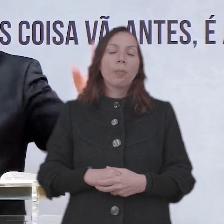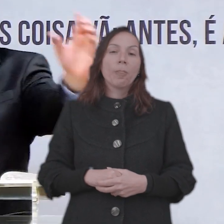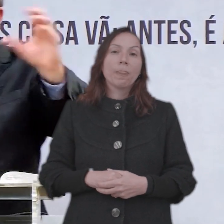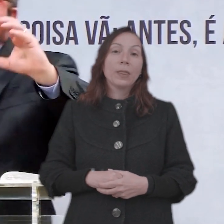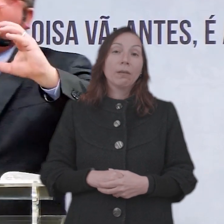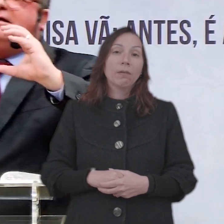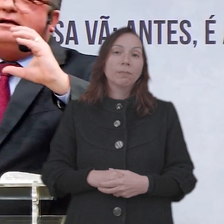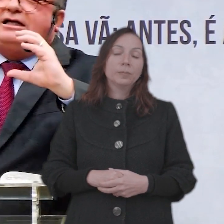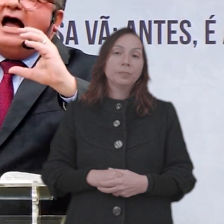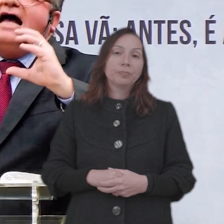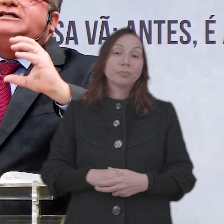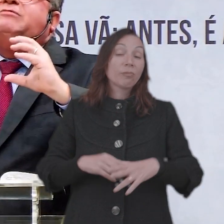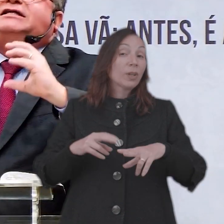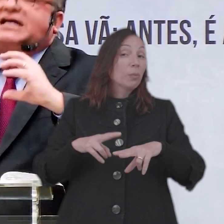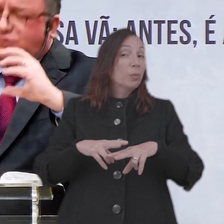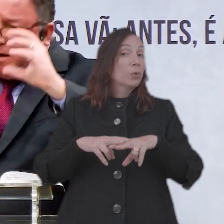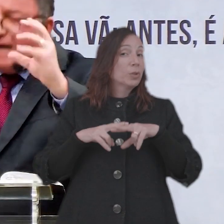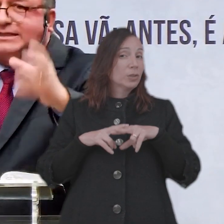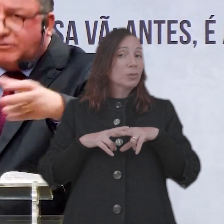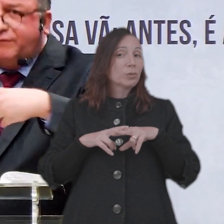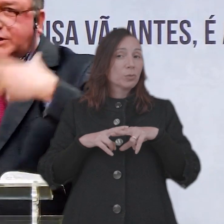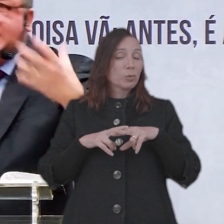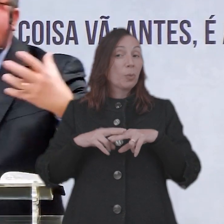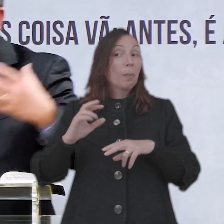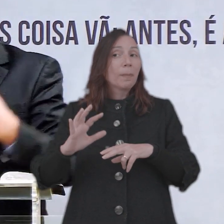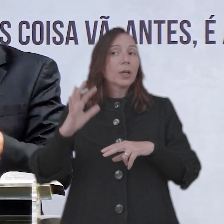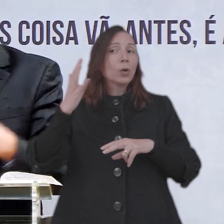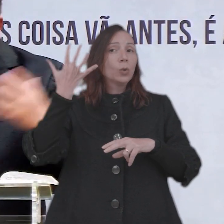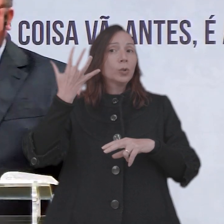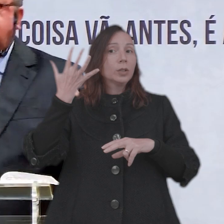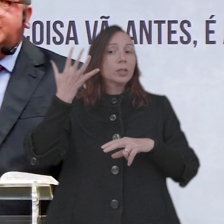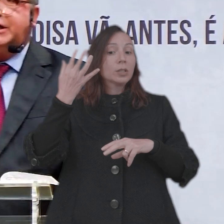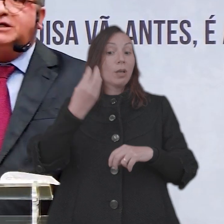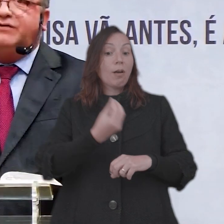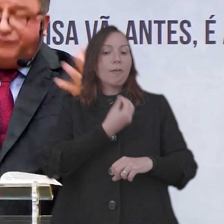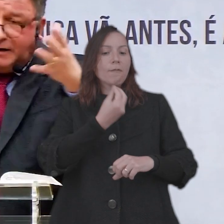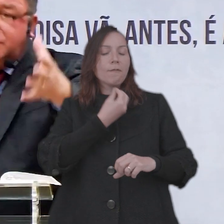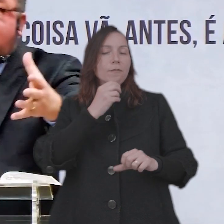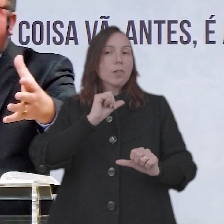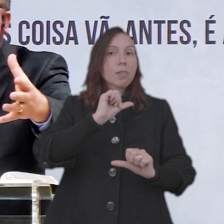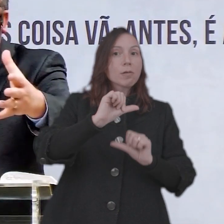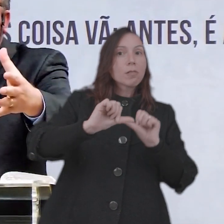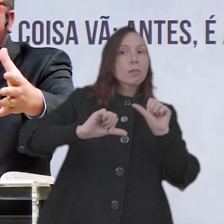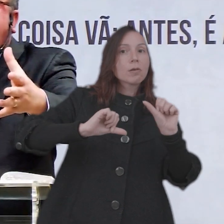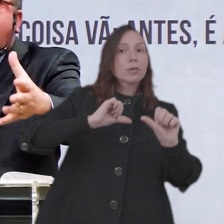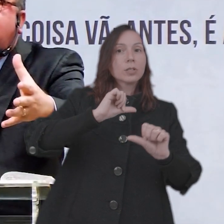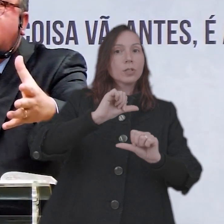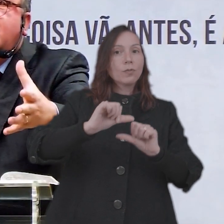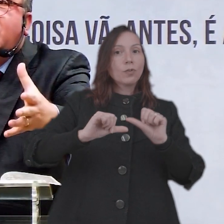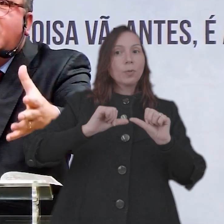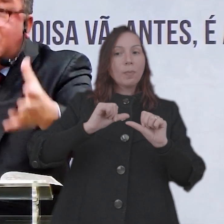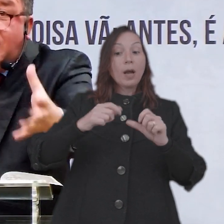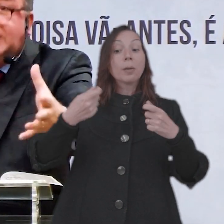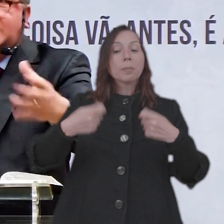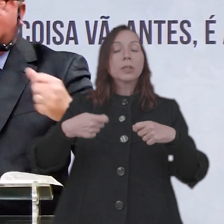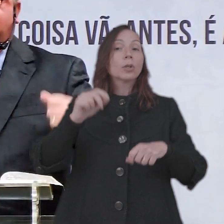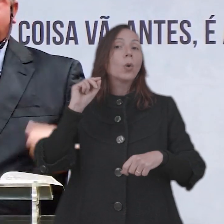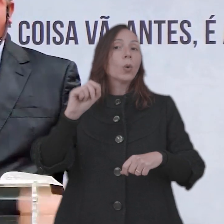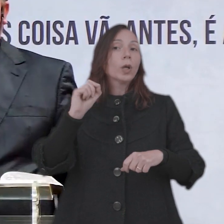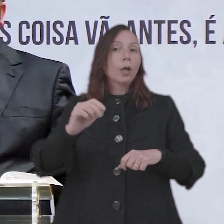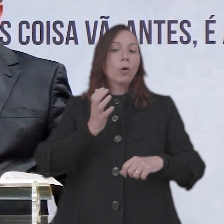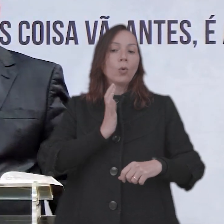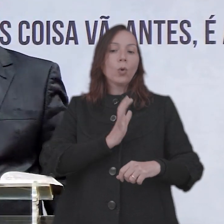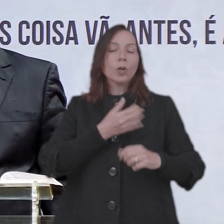Por isso que para que haja uma transformação em você, Deus diz o seguinte: filho meu, dá-me o teu